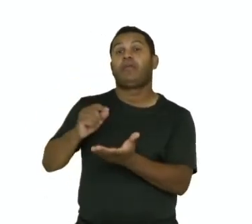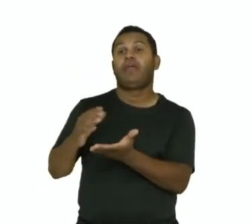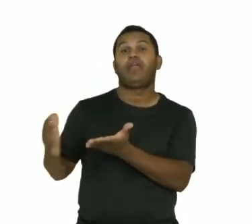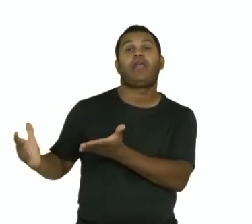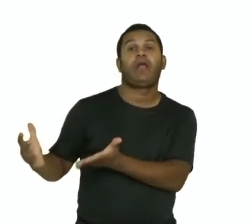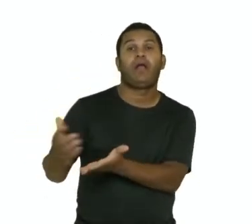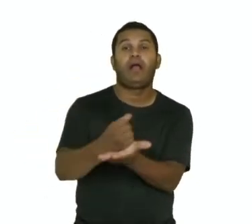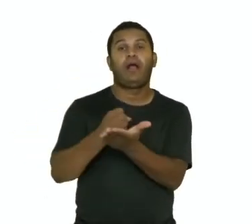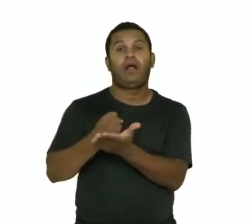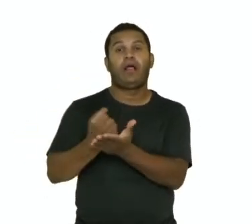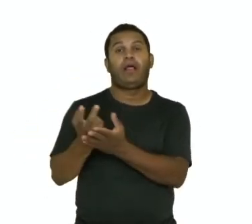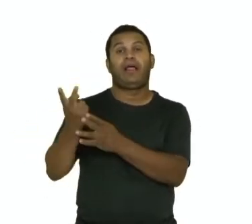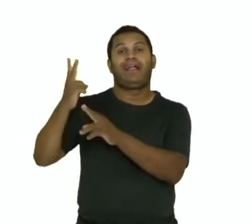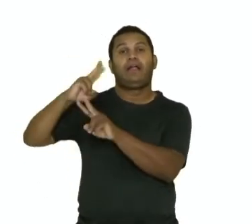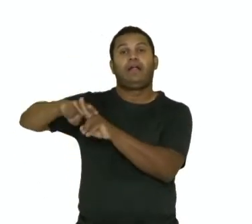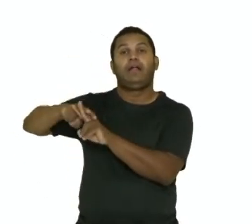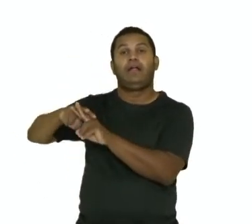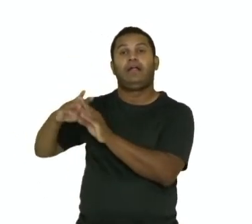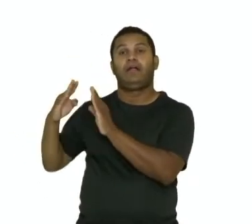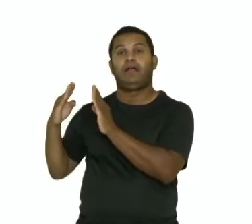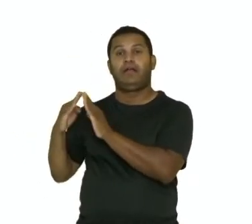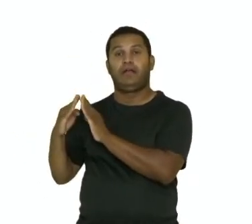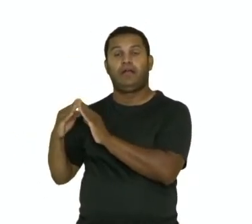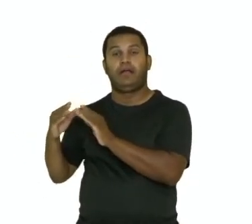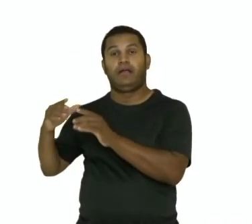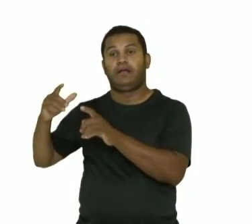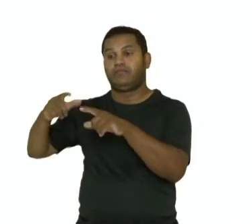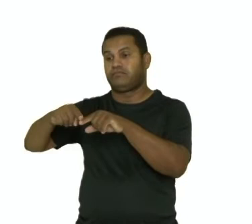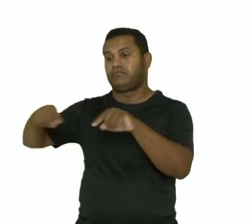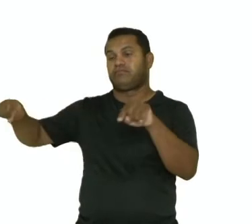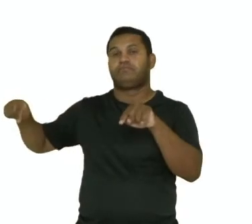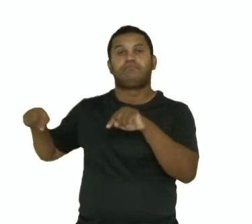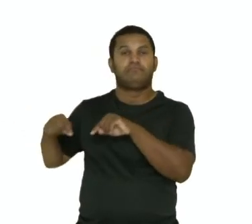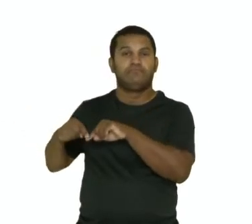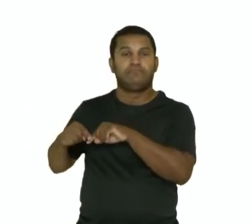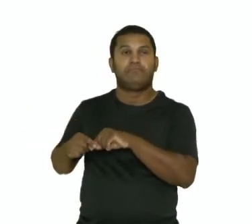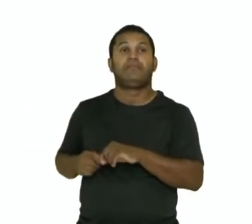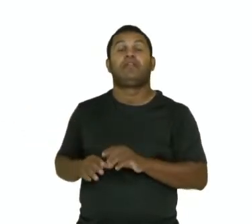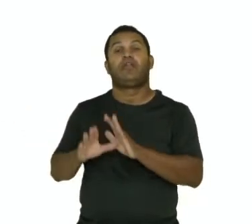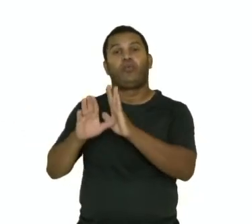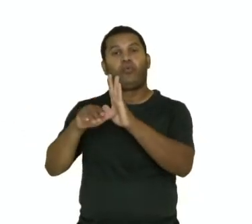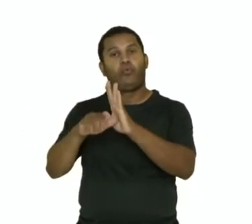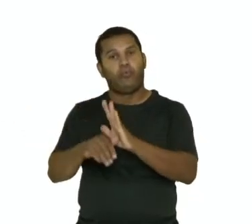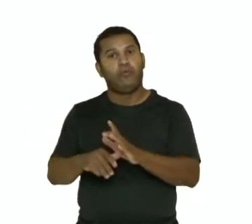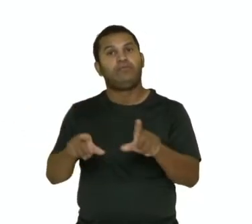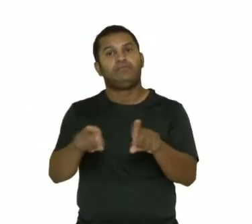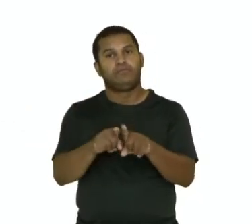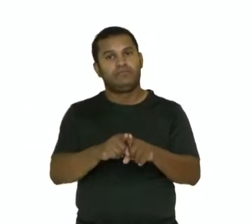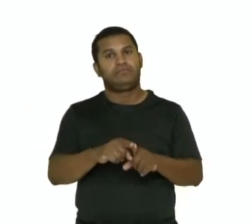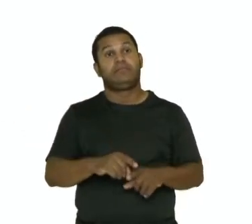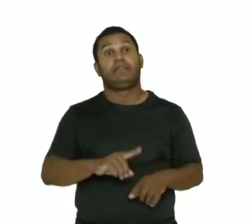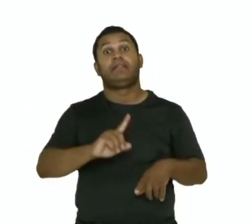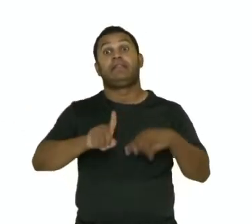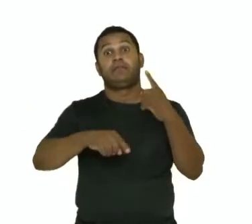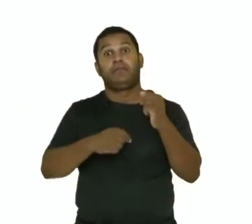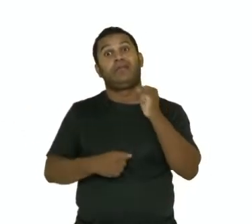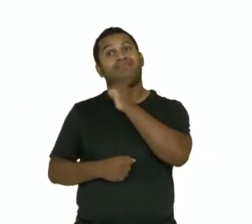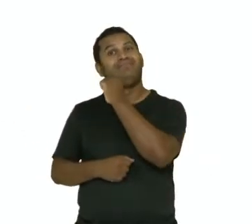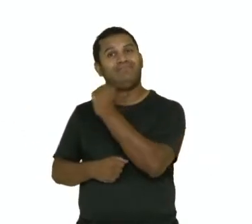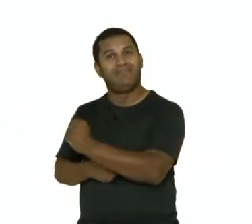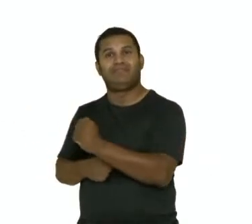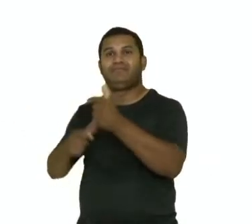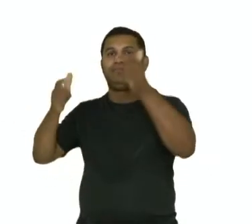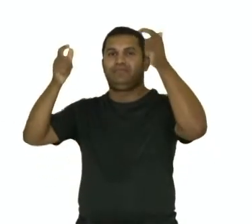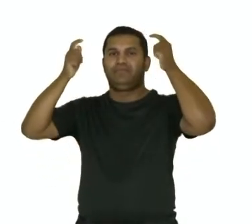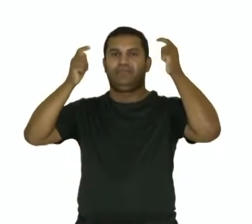em 1533 mandou matar Atahualpa. Tá? Então veja, em 1535,